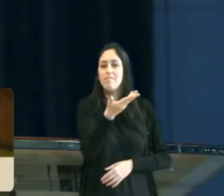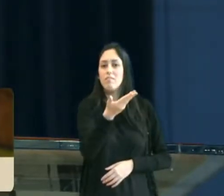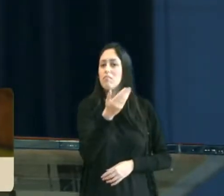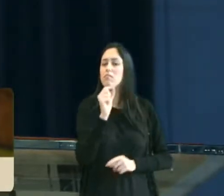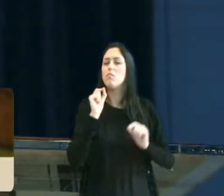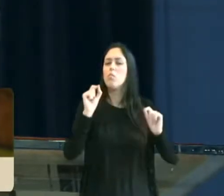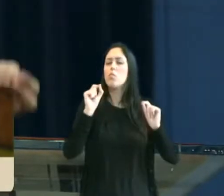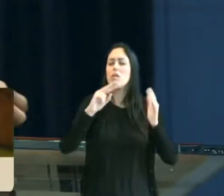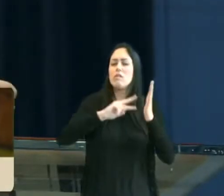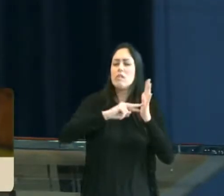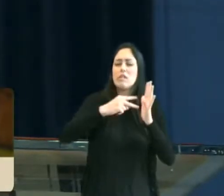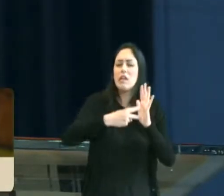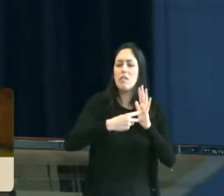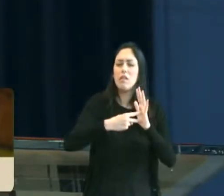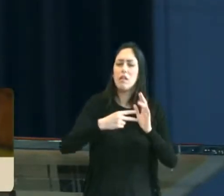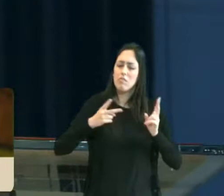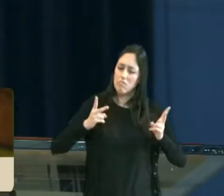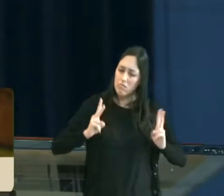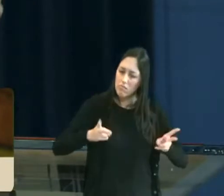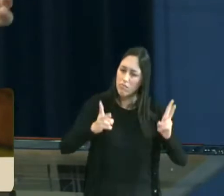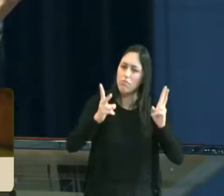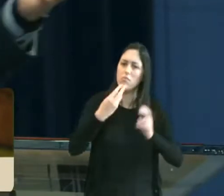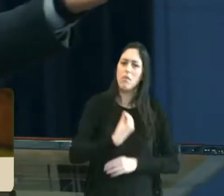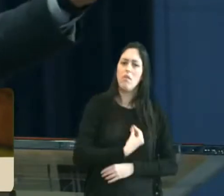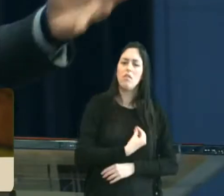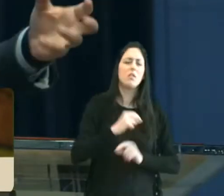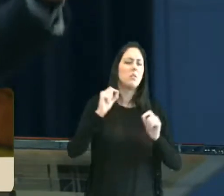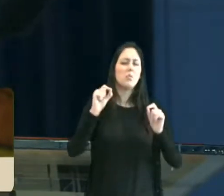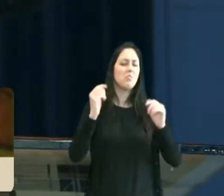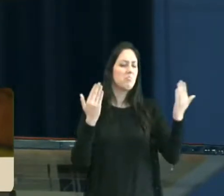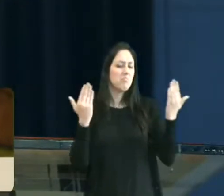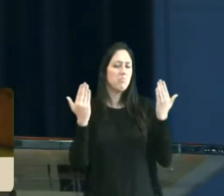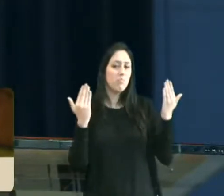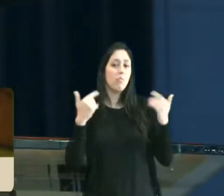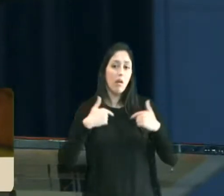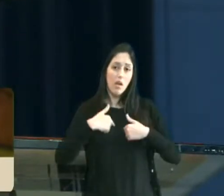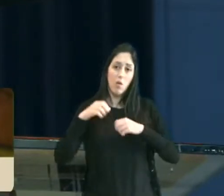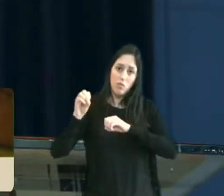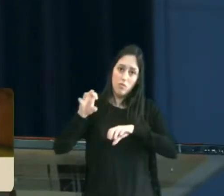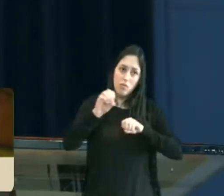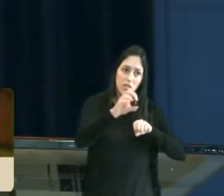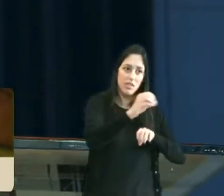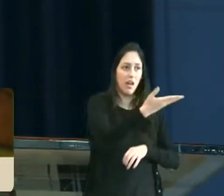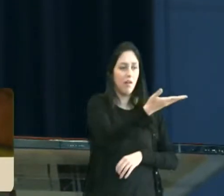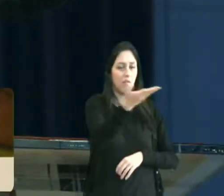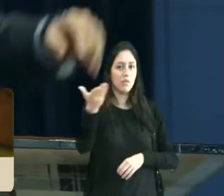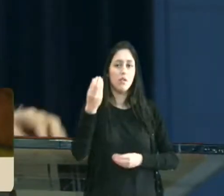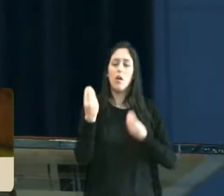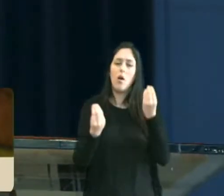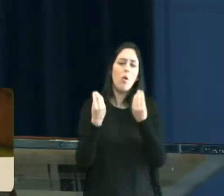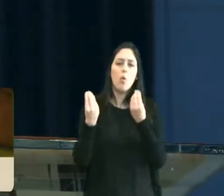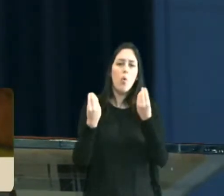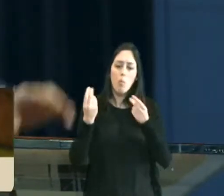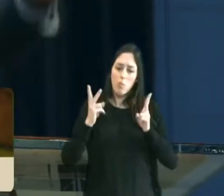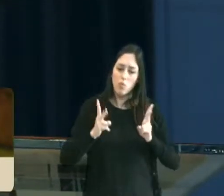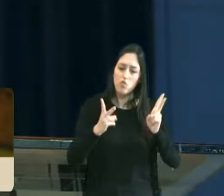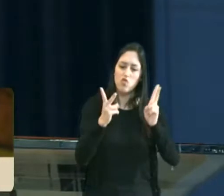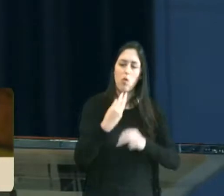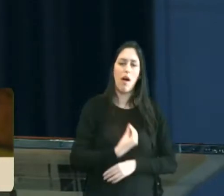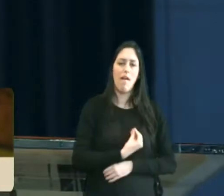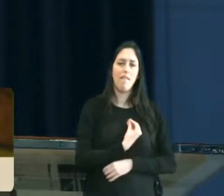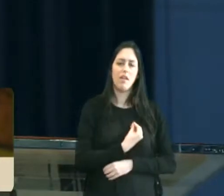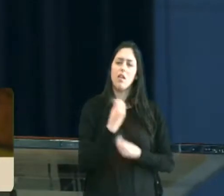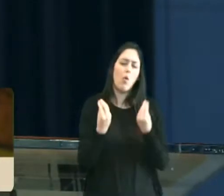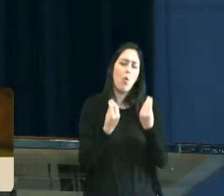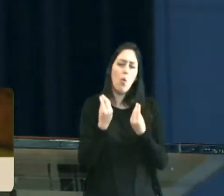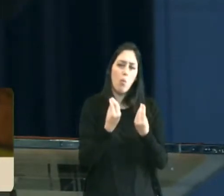retorno, do recomeço. E eu queria em nome de Jesus te ajudar a estar pronto para esse tempo. Eu creio,